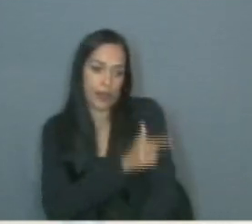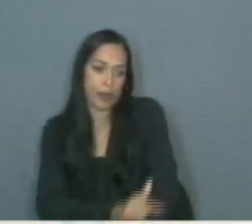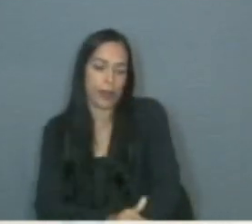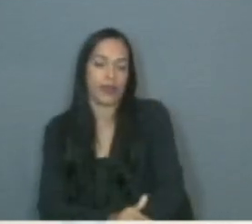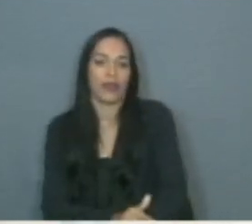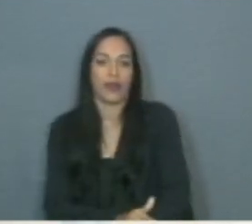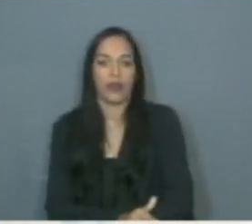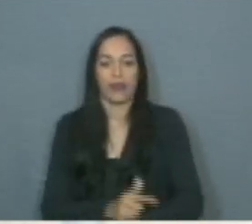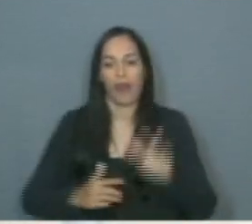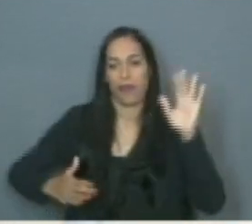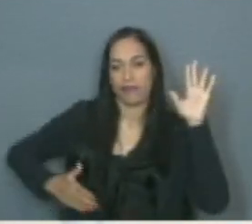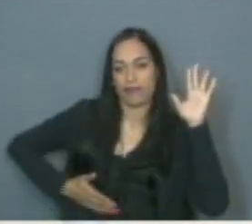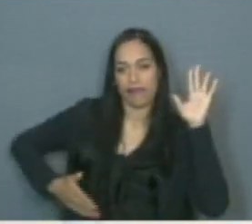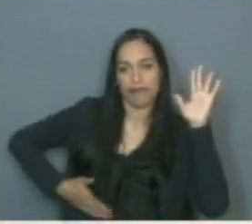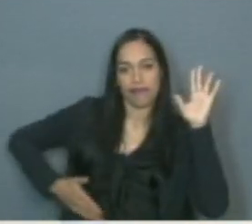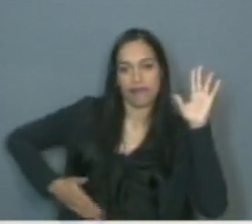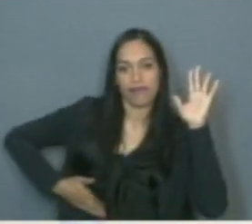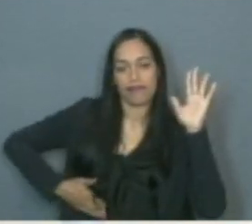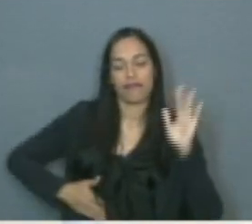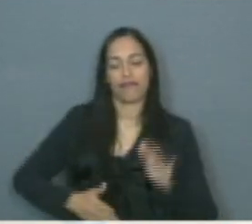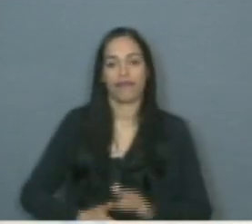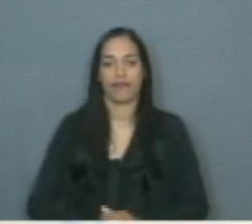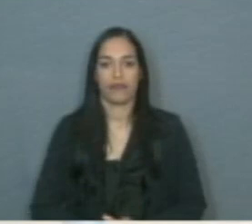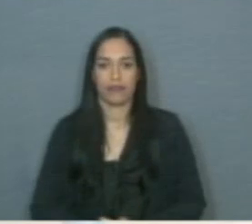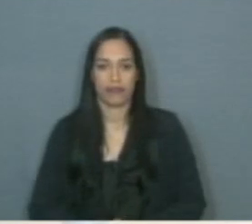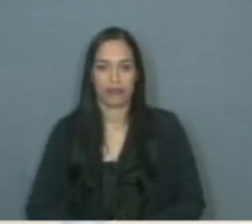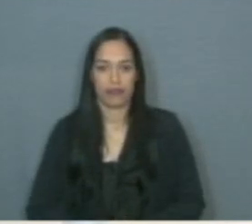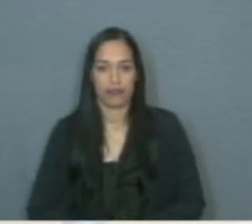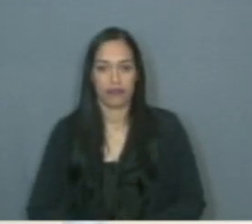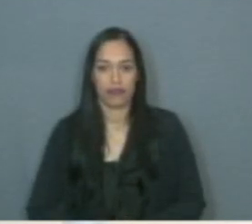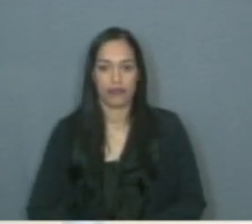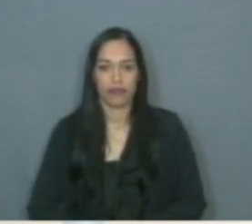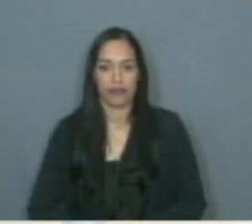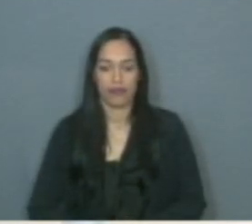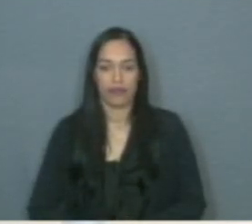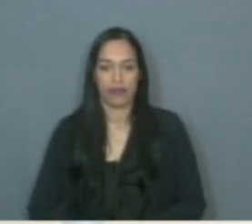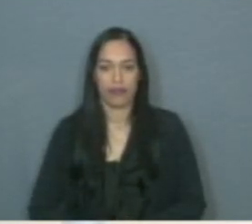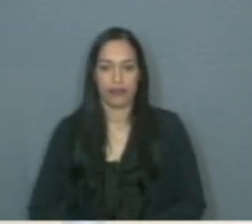comportamental, não é simplesmente o vandalismo